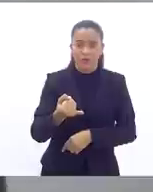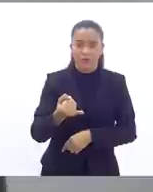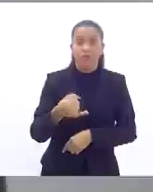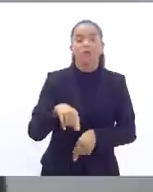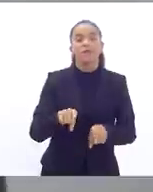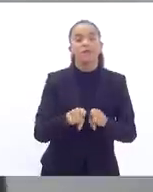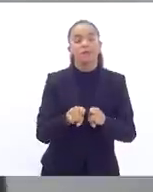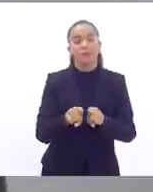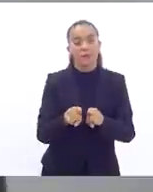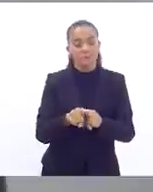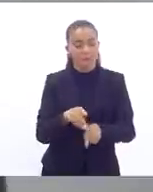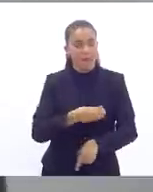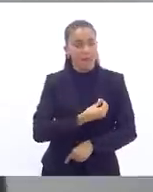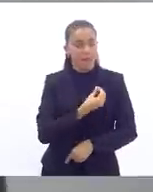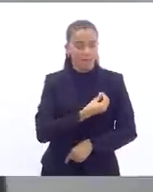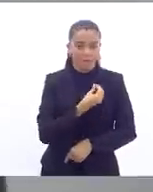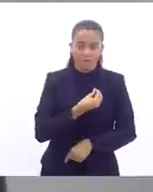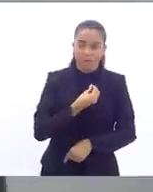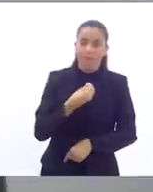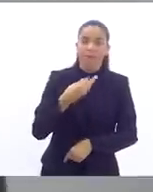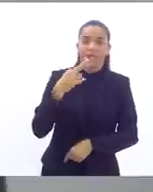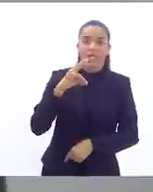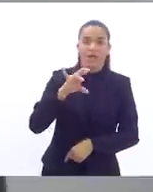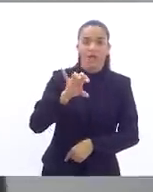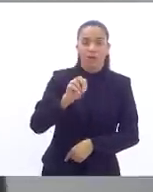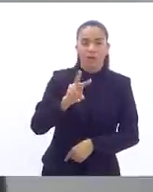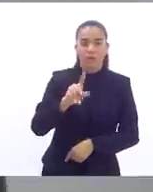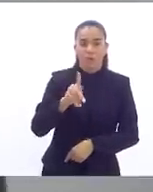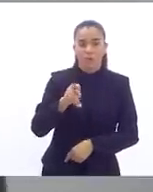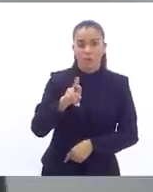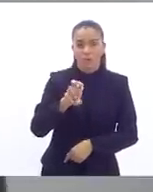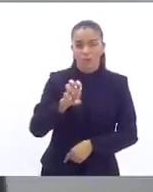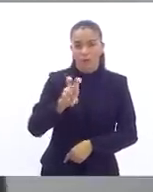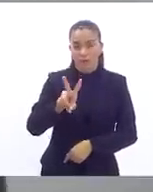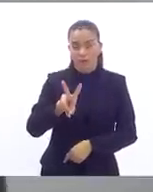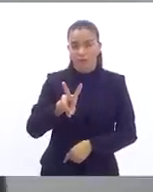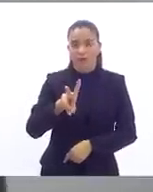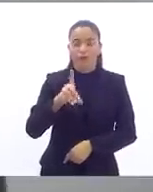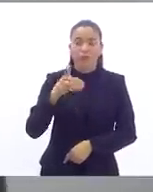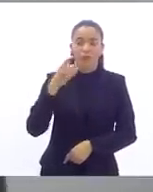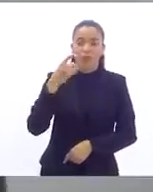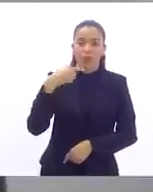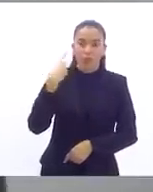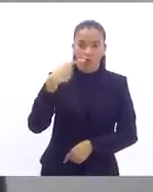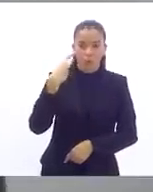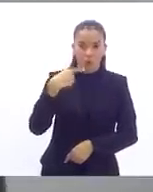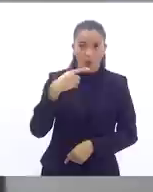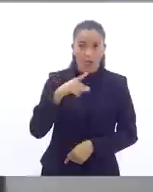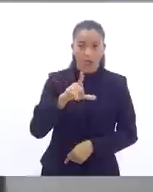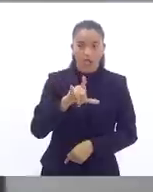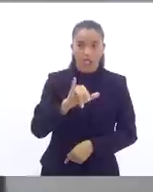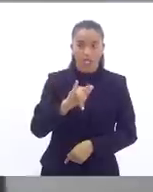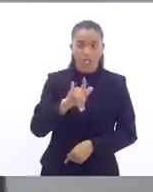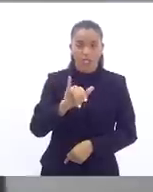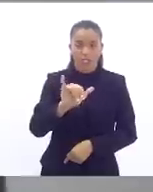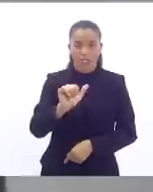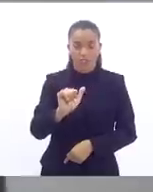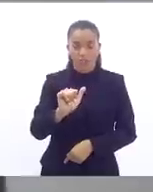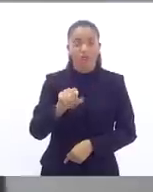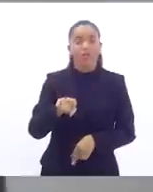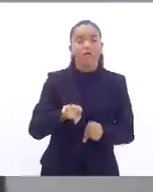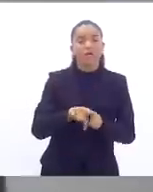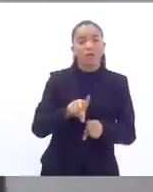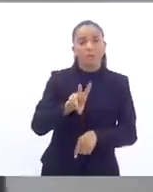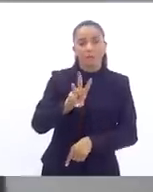Também está pelo rio previdência Dra Lívia Borel pode ser Lívia Borel e